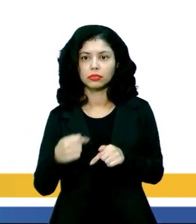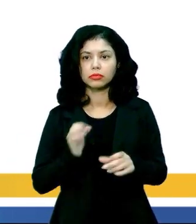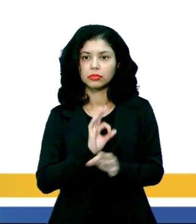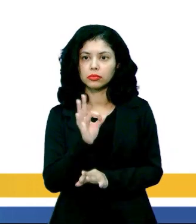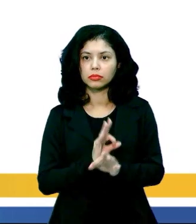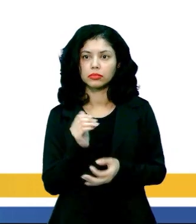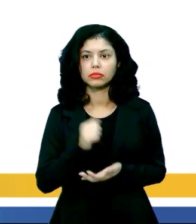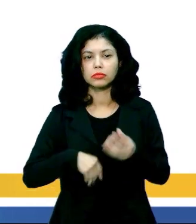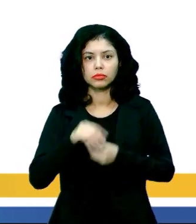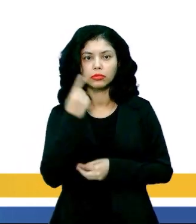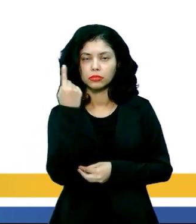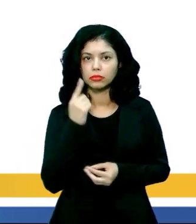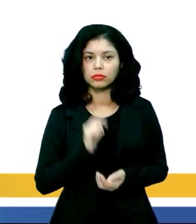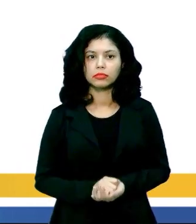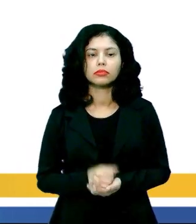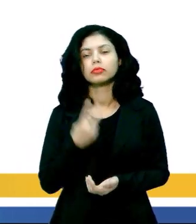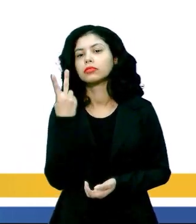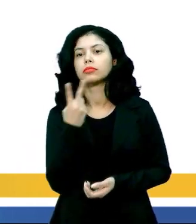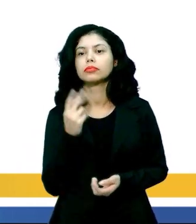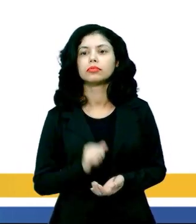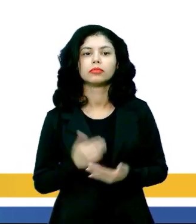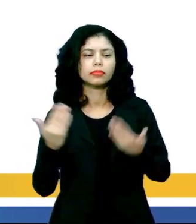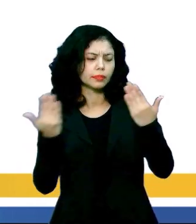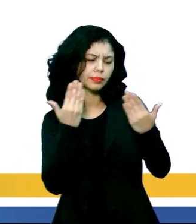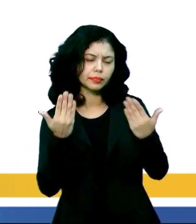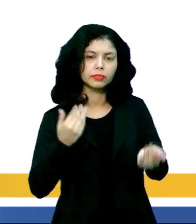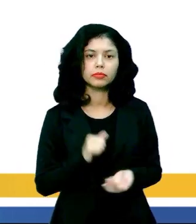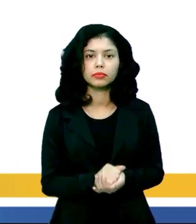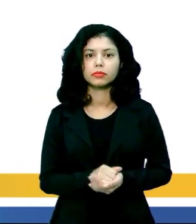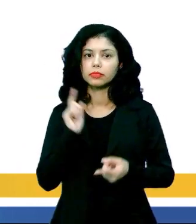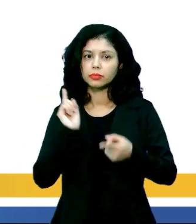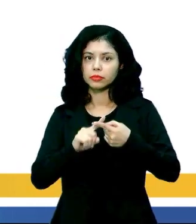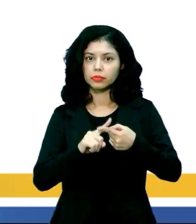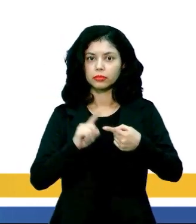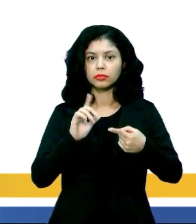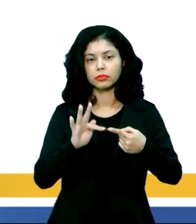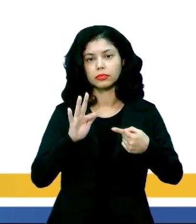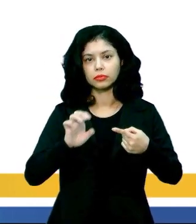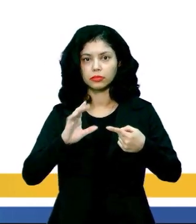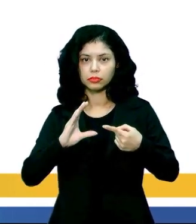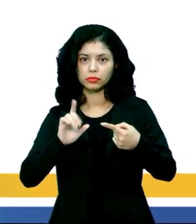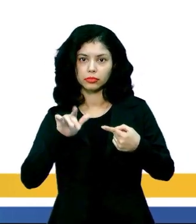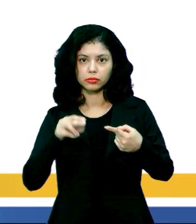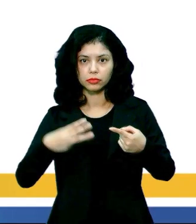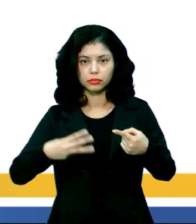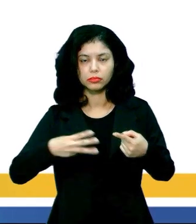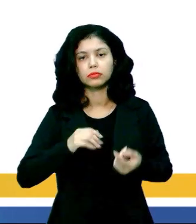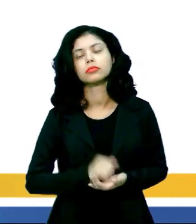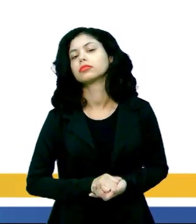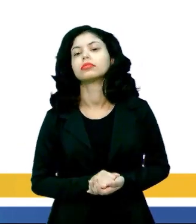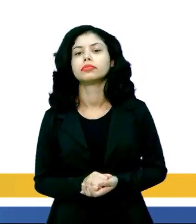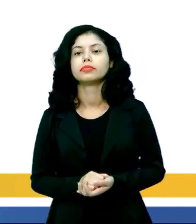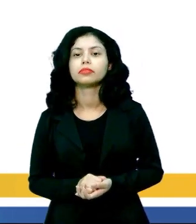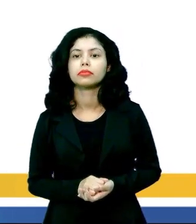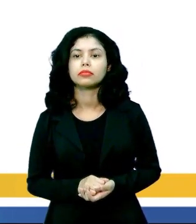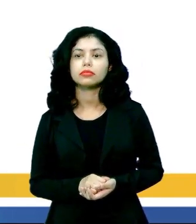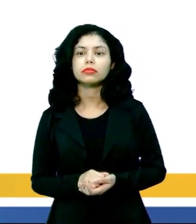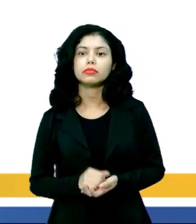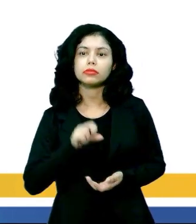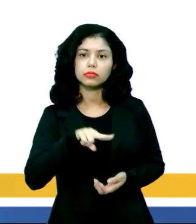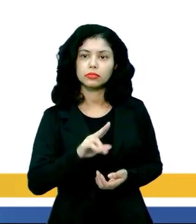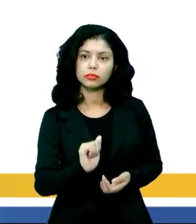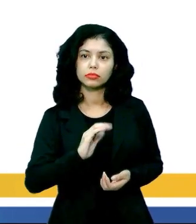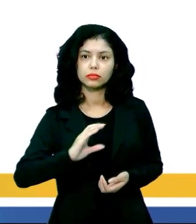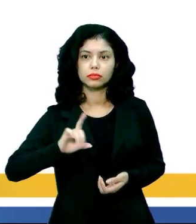fenômeno, um químico preparou 2 soluções a fim de compará-las. Uma solução aquosa de cloreto férrico, 0,2 mol por litro, e